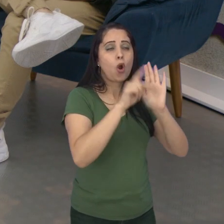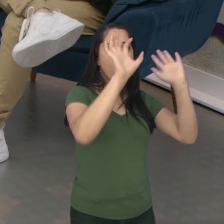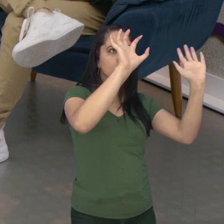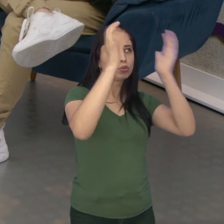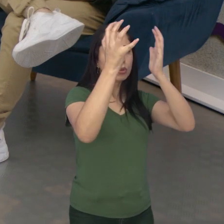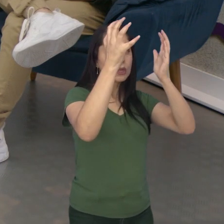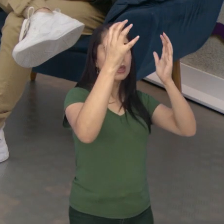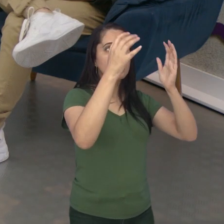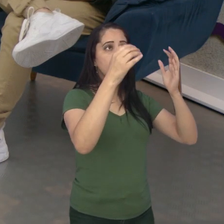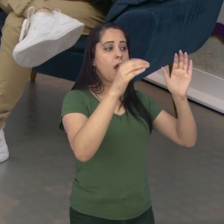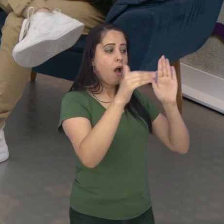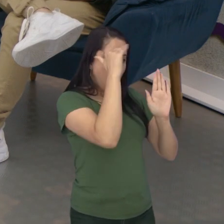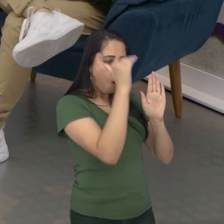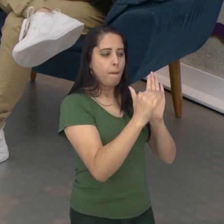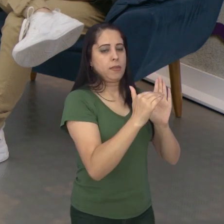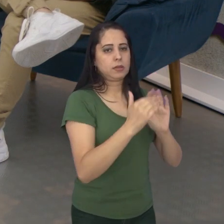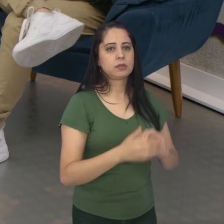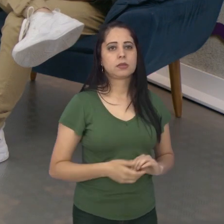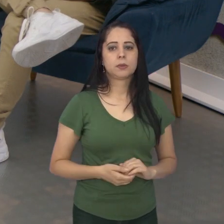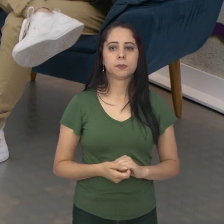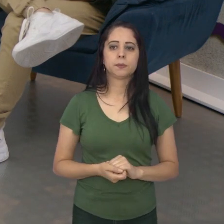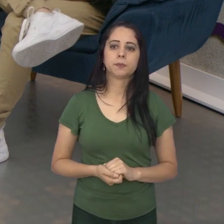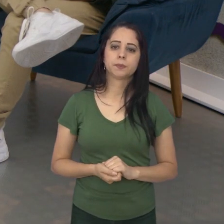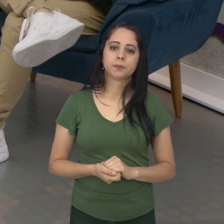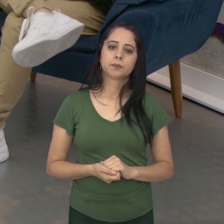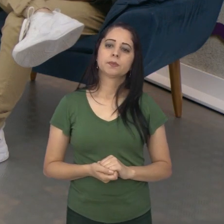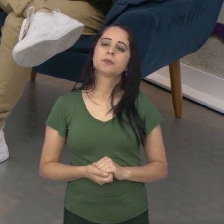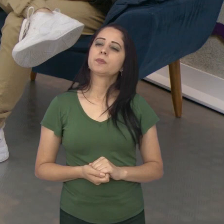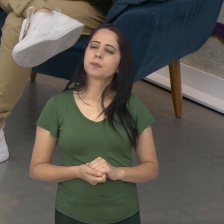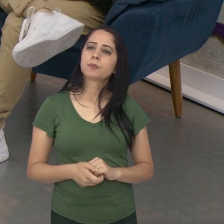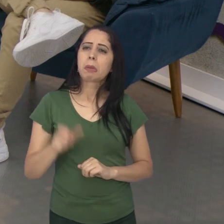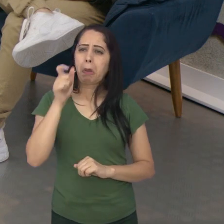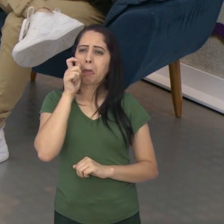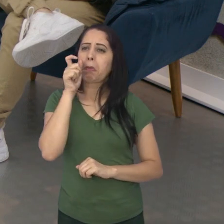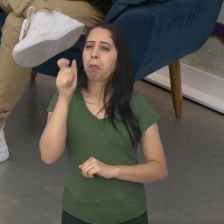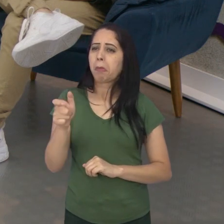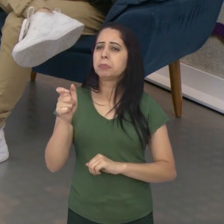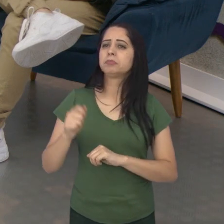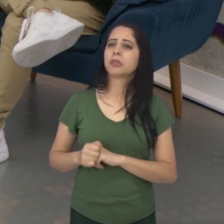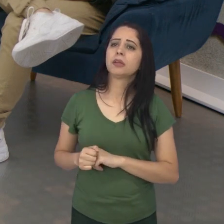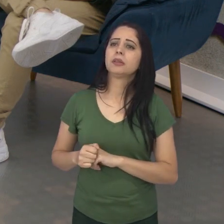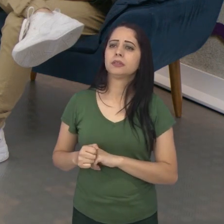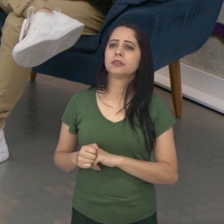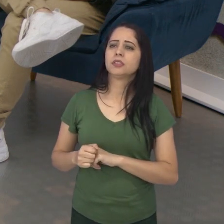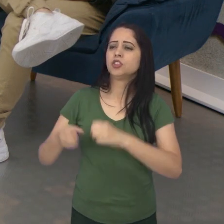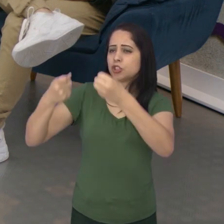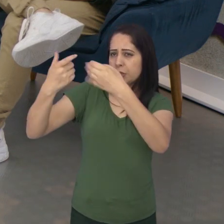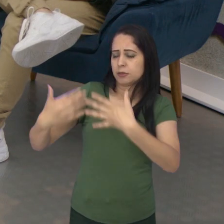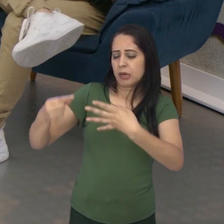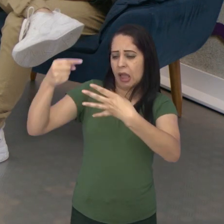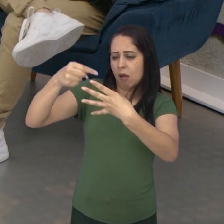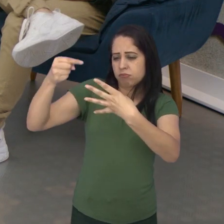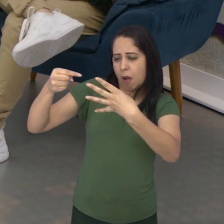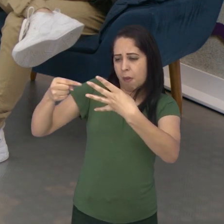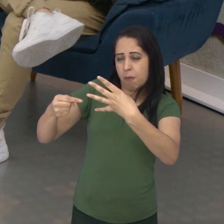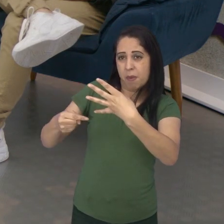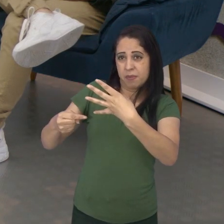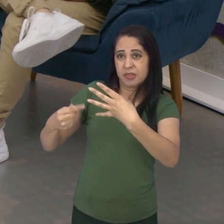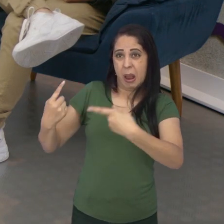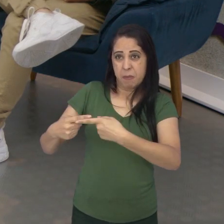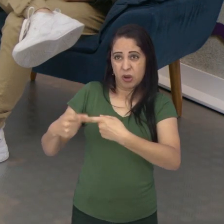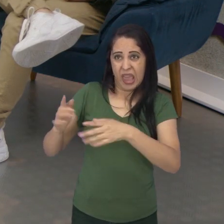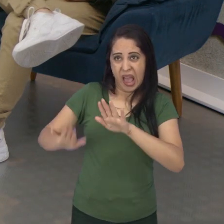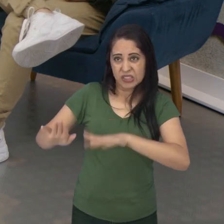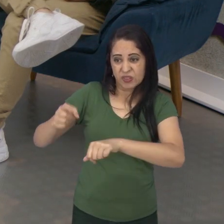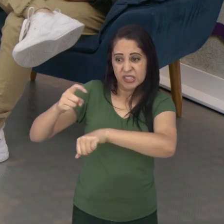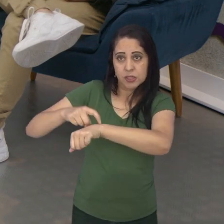para diminuir as emissões de carbono. E eu acho interessante a gente falar sobre essas novas tendências, porque às vezes é